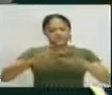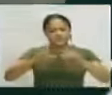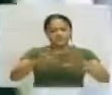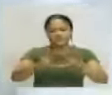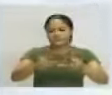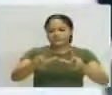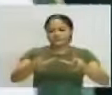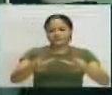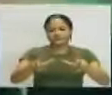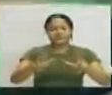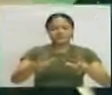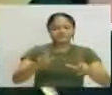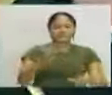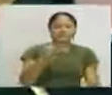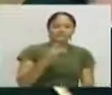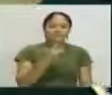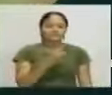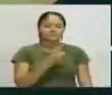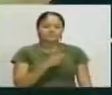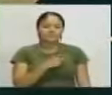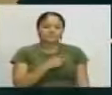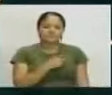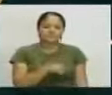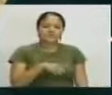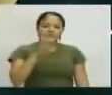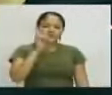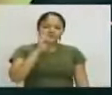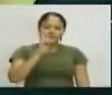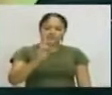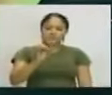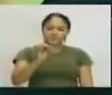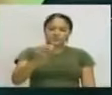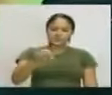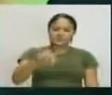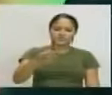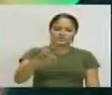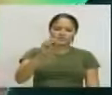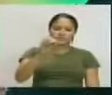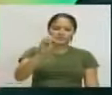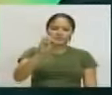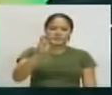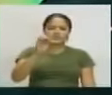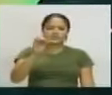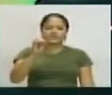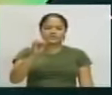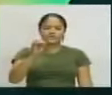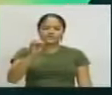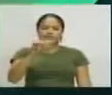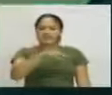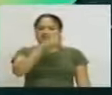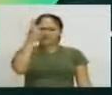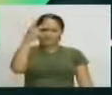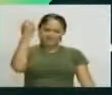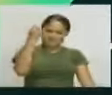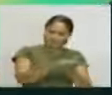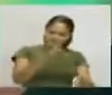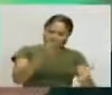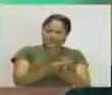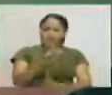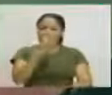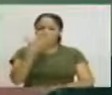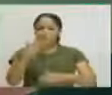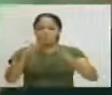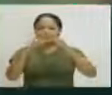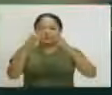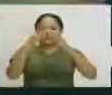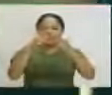a gente vê o imposto que o povo pagou aplicado em boas escolas, em boa segurança. Você tem